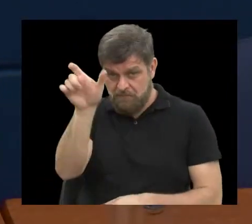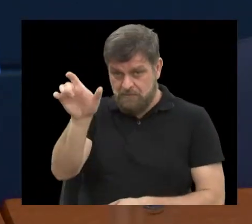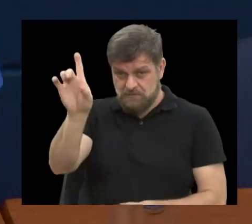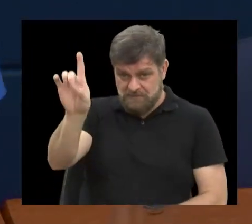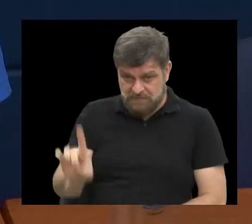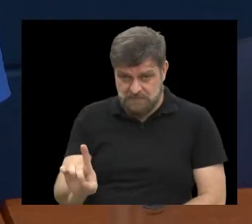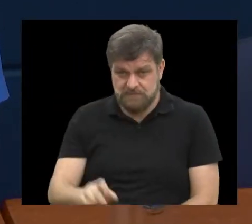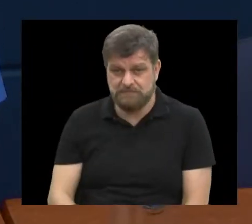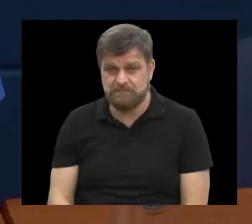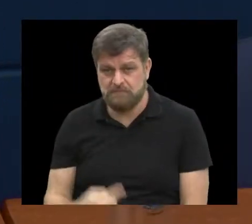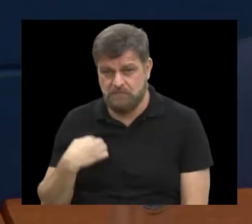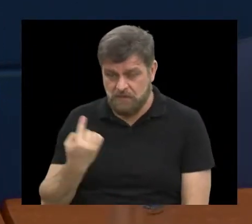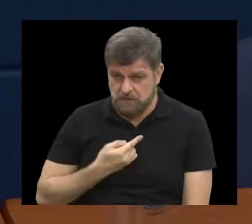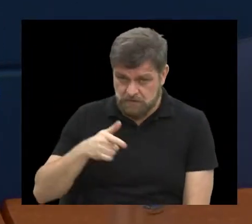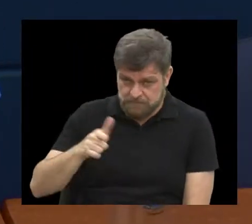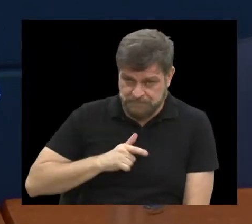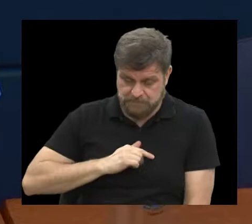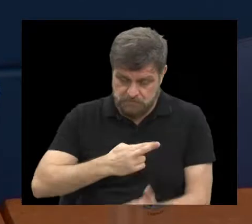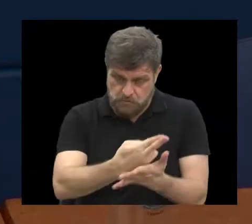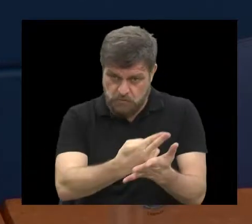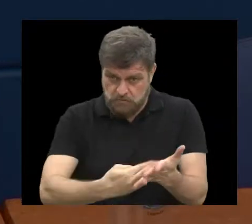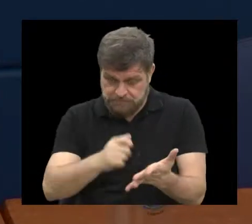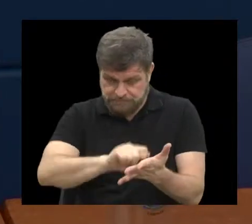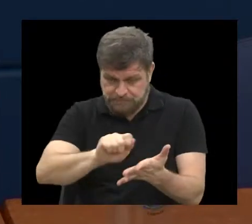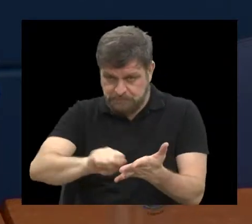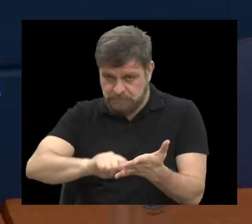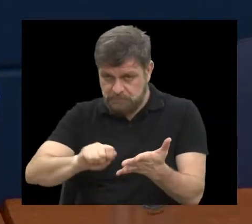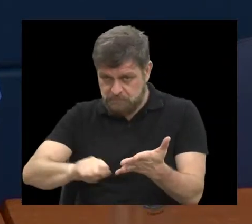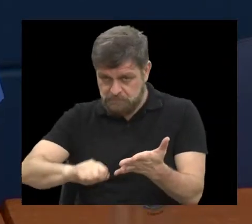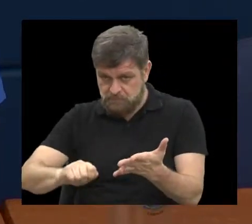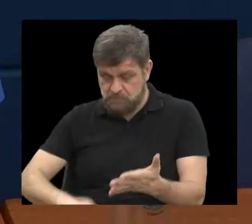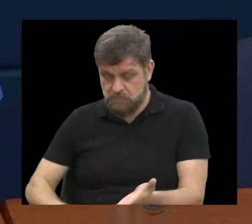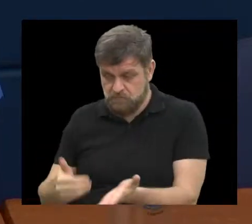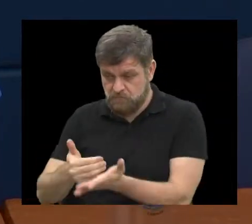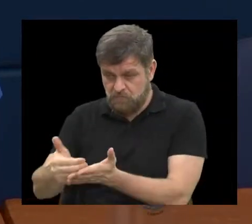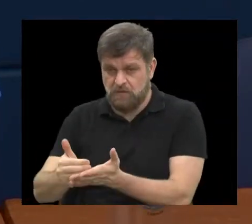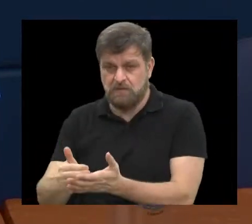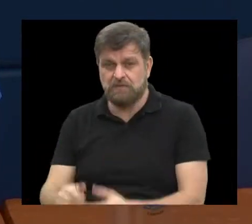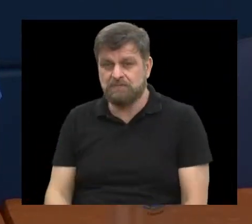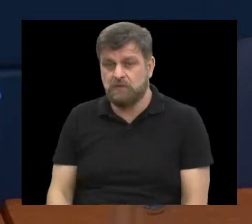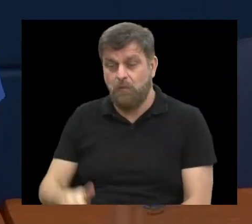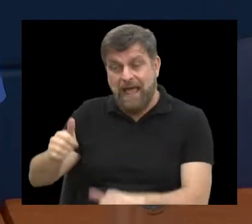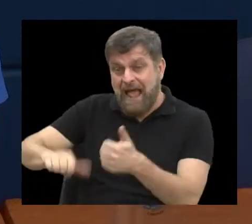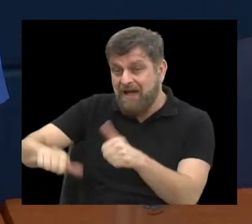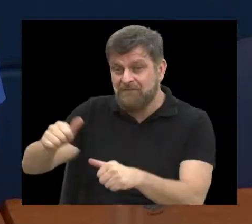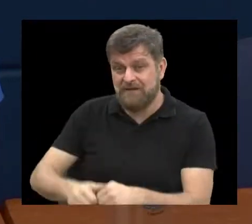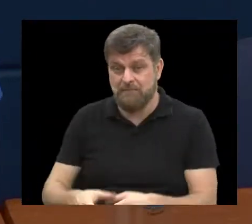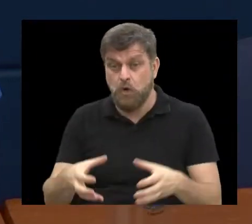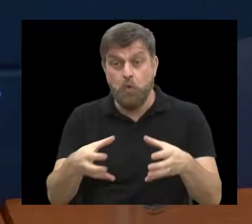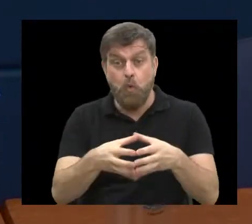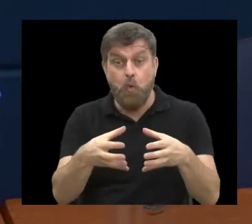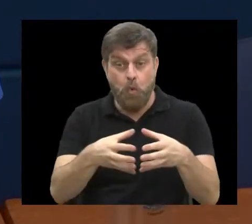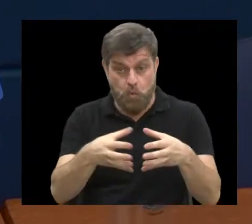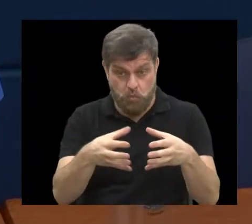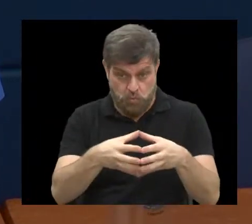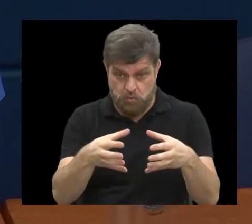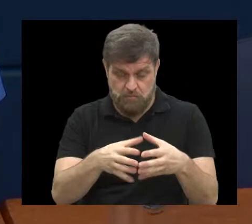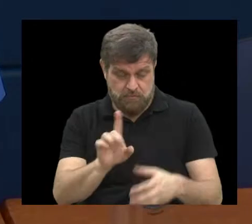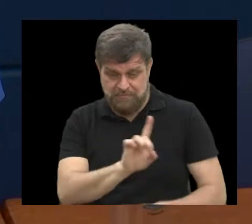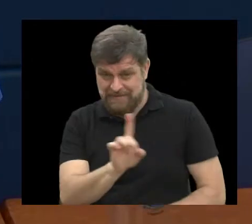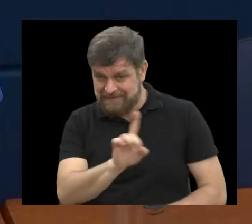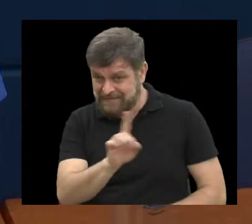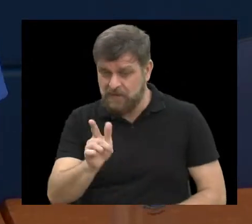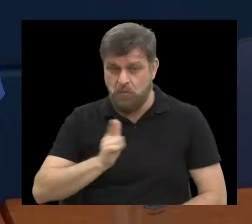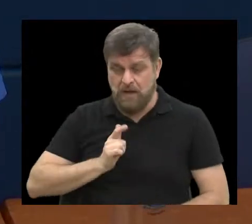tá? Então, a gente tem o requerimento inicial do benefício, ele não é avaliado por uma comissão, tá? É uma